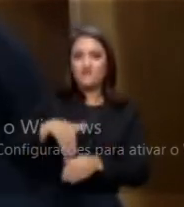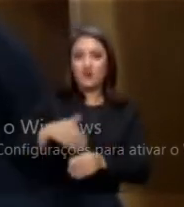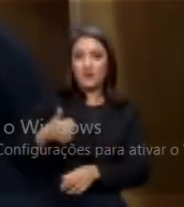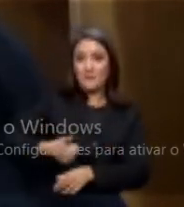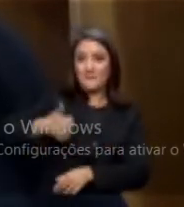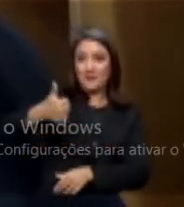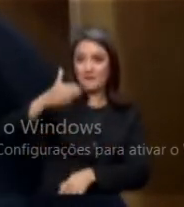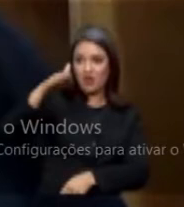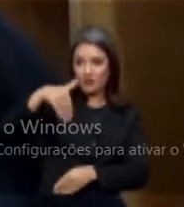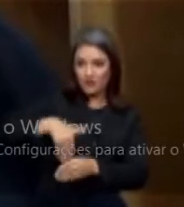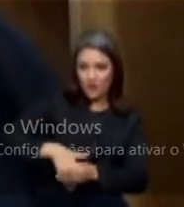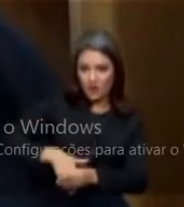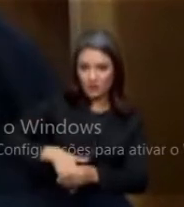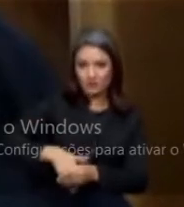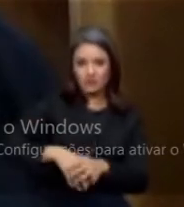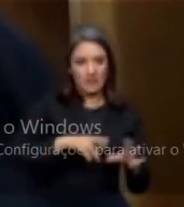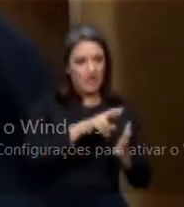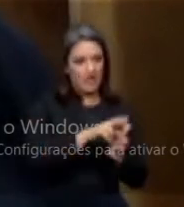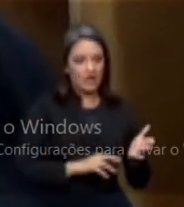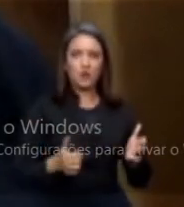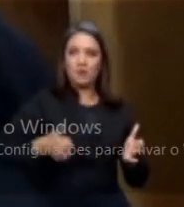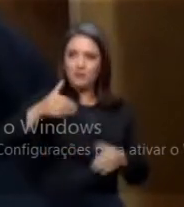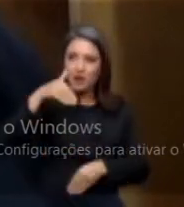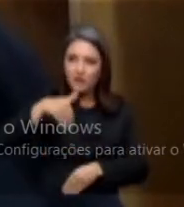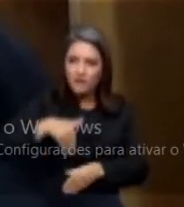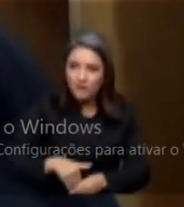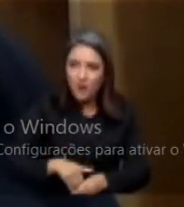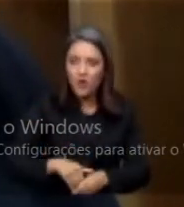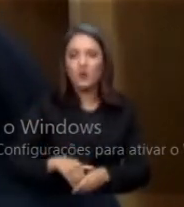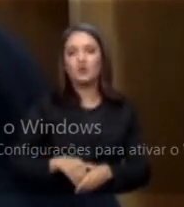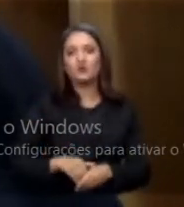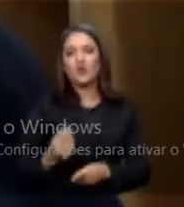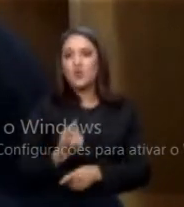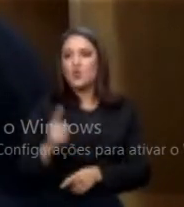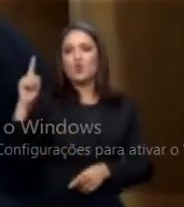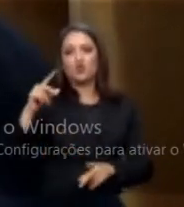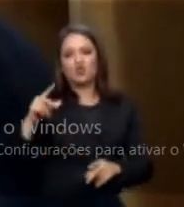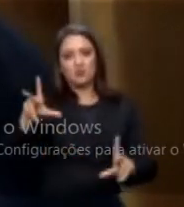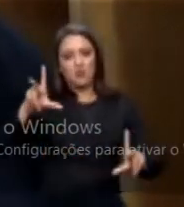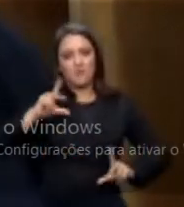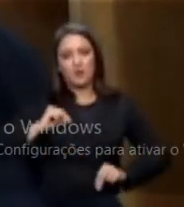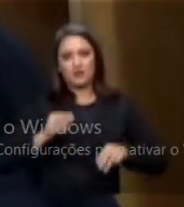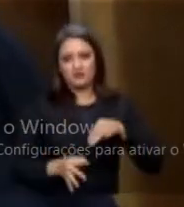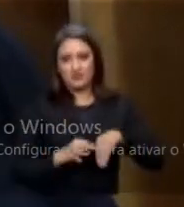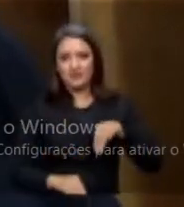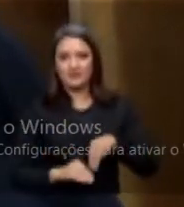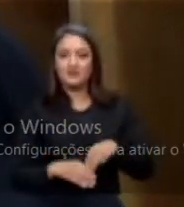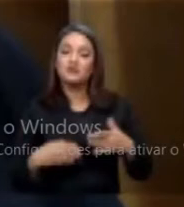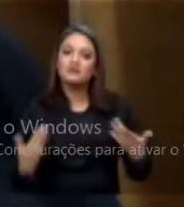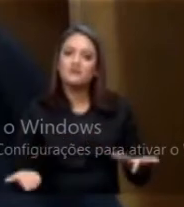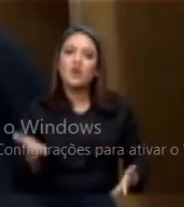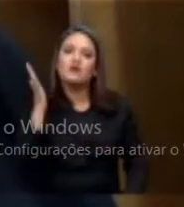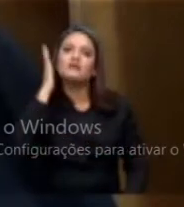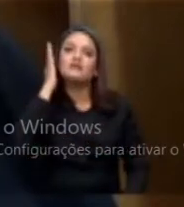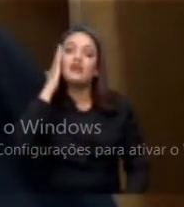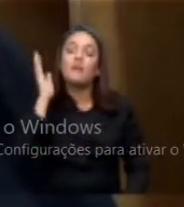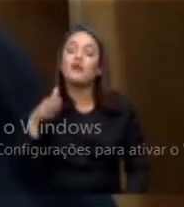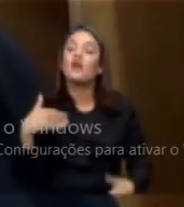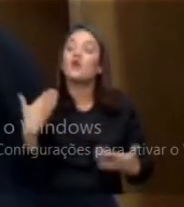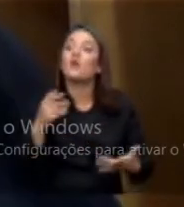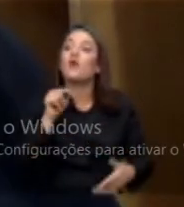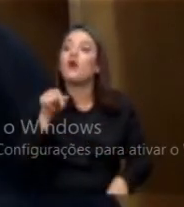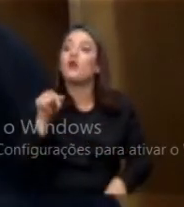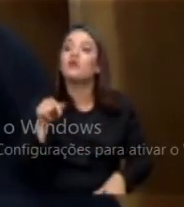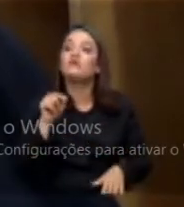lugar após os relatores. É da tradição desse tribunal querer ouvir e saber o que Vossa